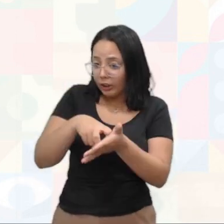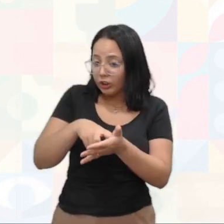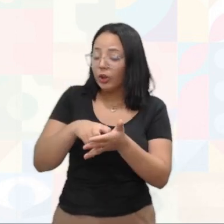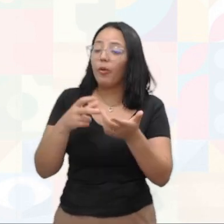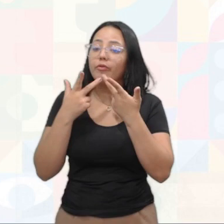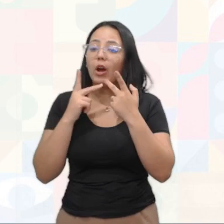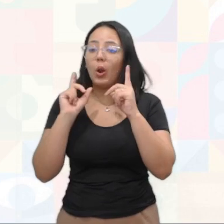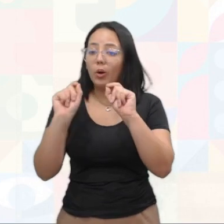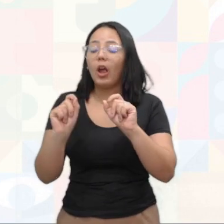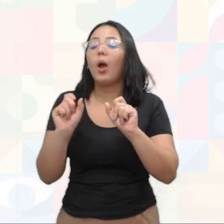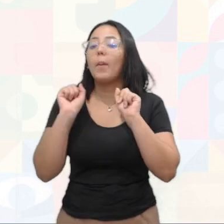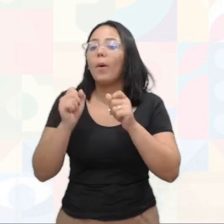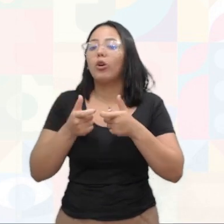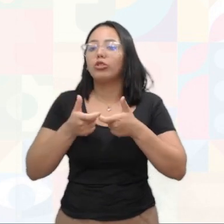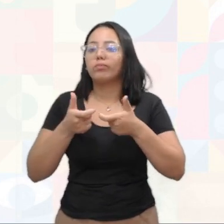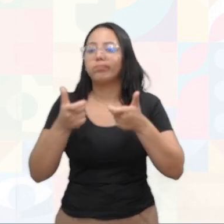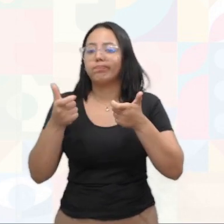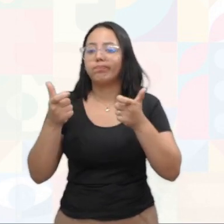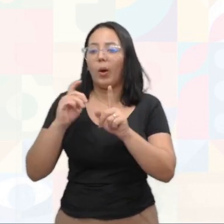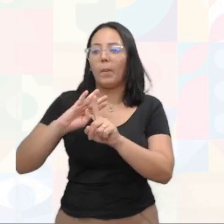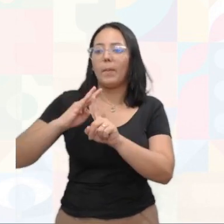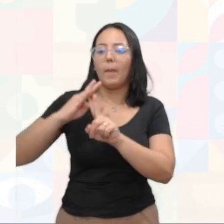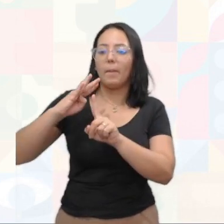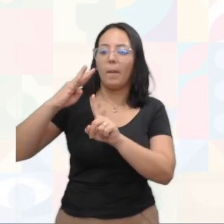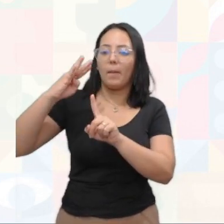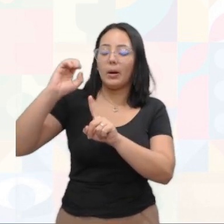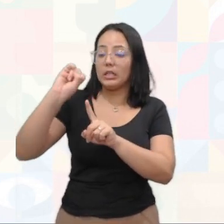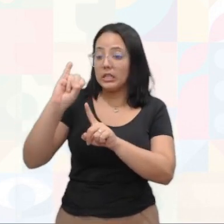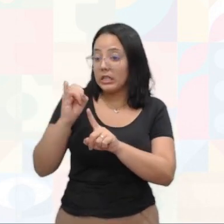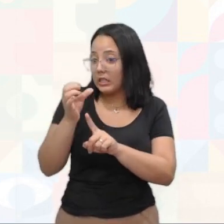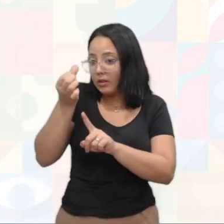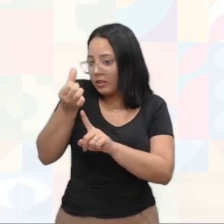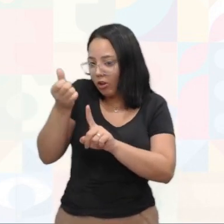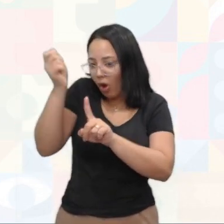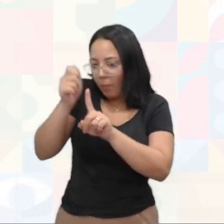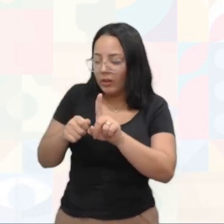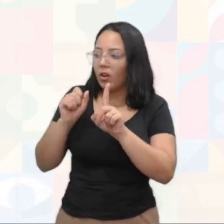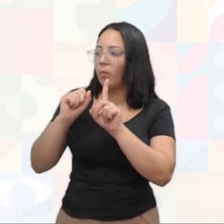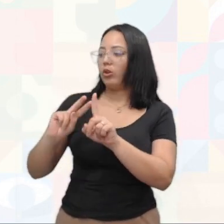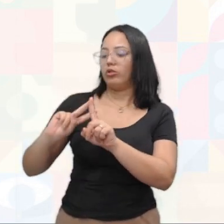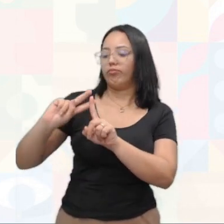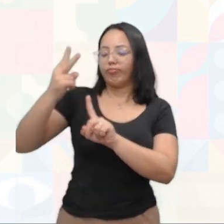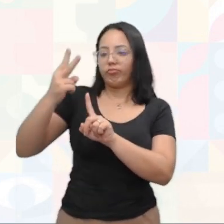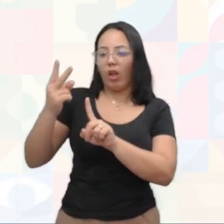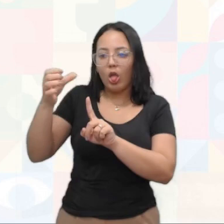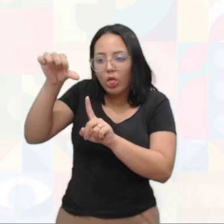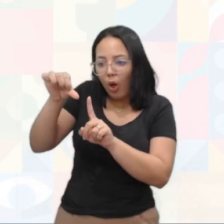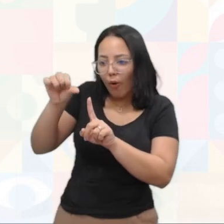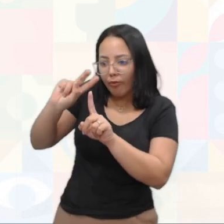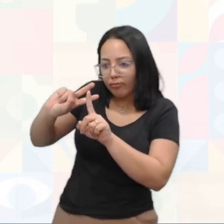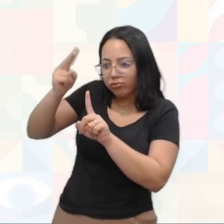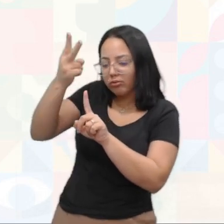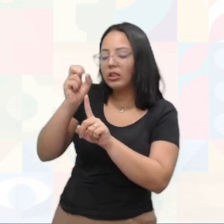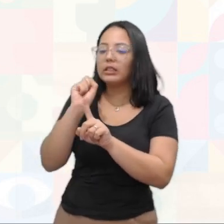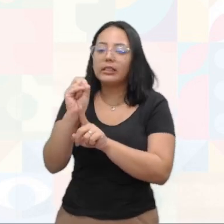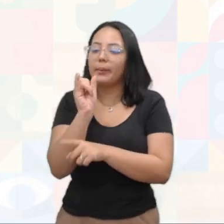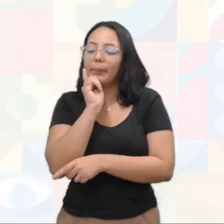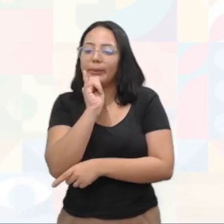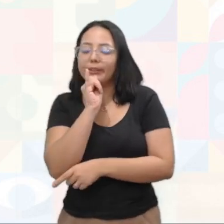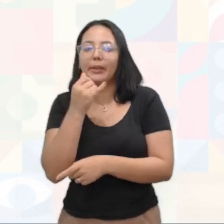lá, que é aumentada da metade. Então, se ela tem 6 meses, se aumenta para 9. Se